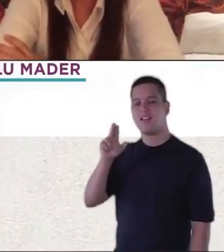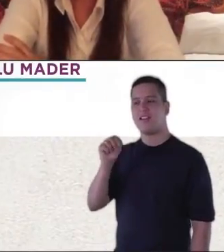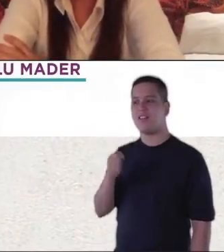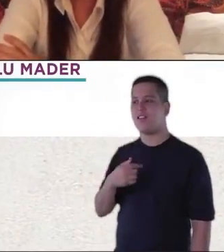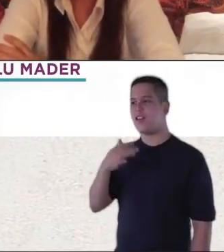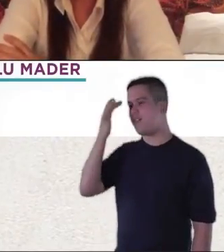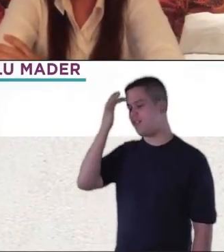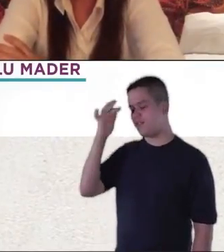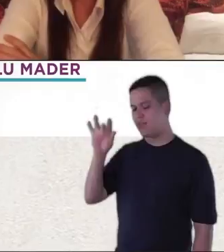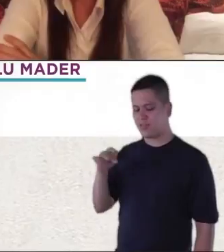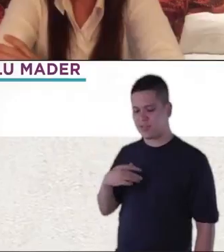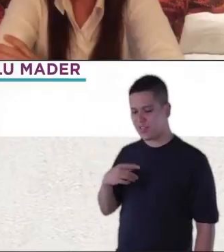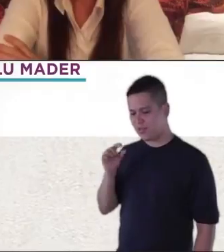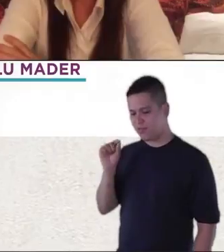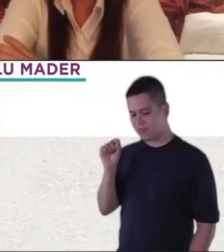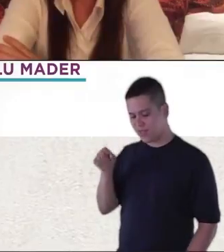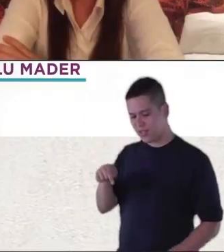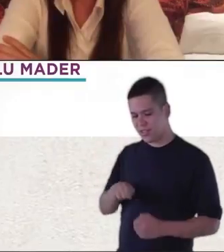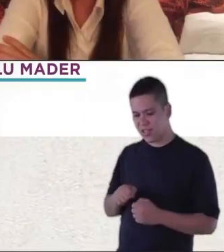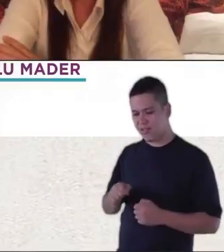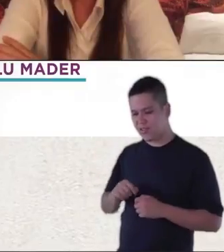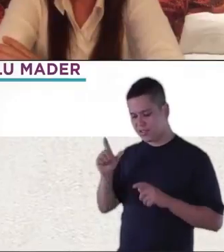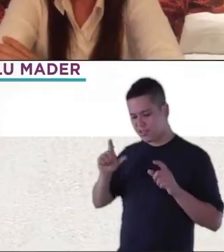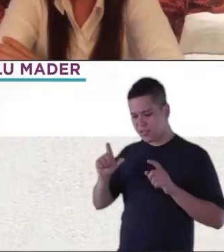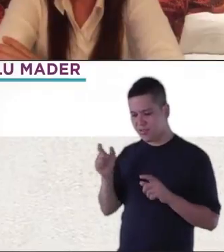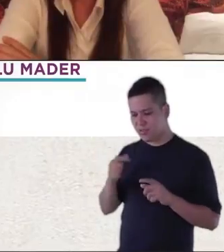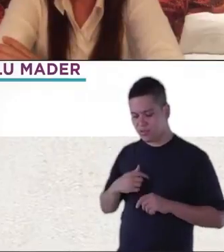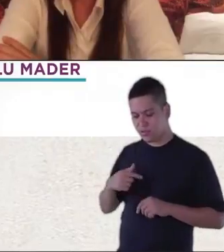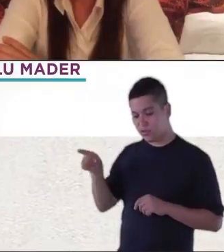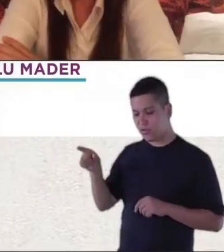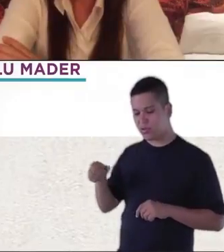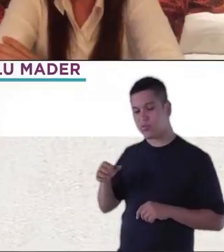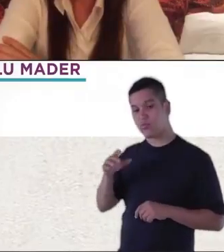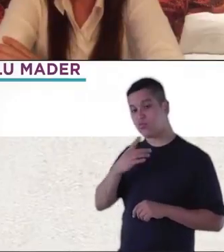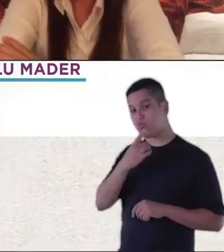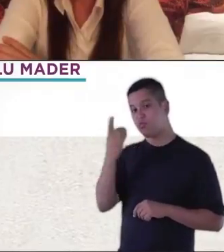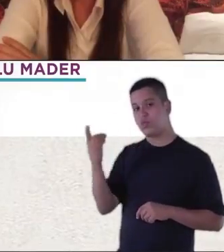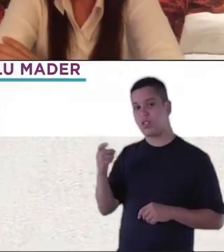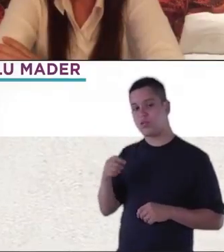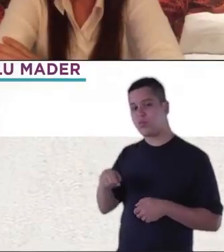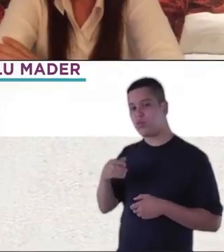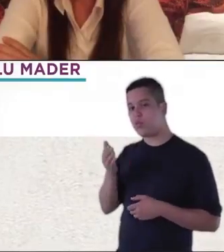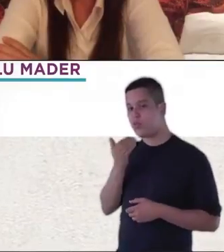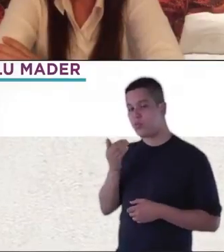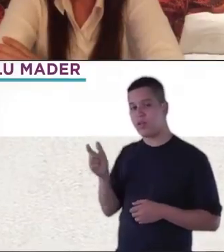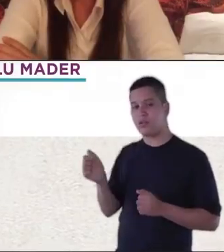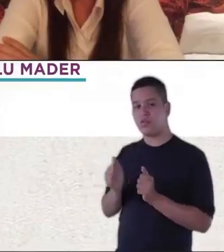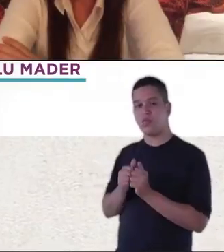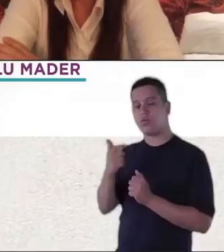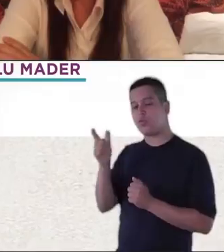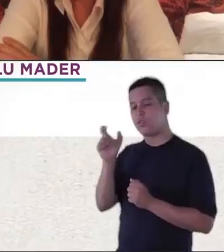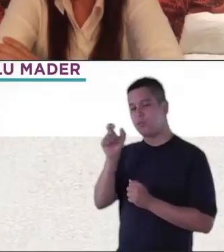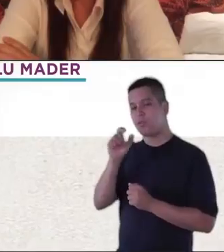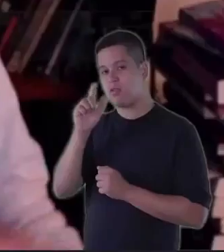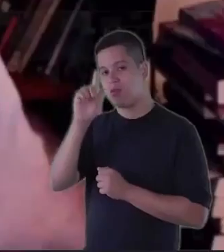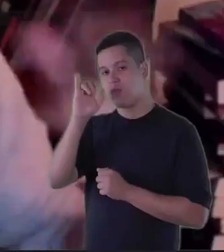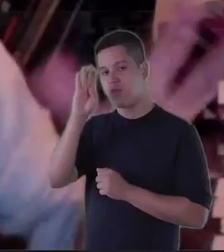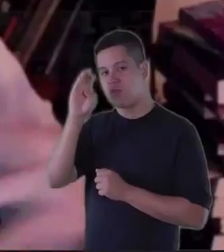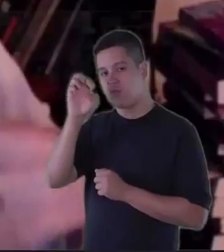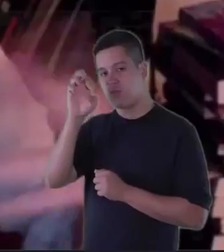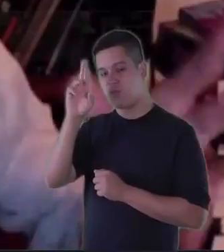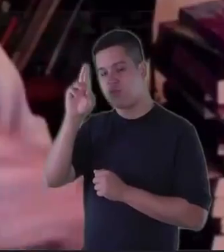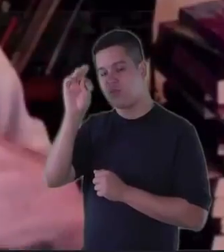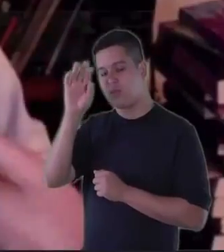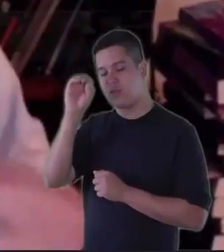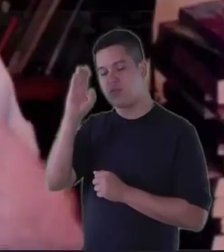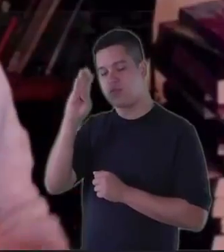estava fazendo, a gente foi num jantar na casa do Gilberto Braga, ele dava uns jantares muito legais, com pessoas muito interessantes. E aí, depois do